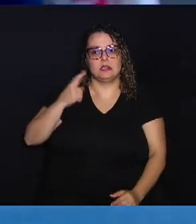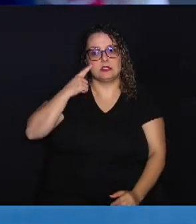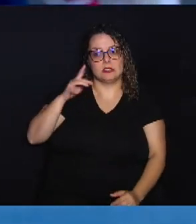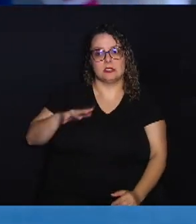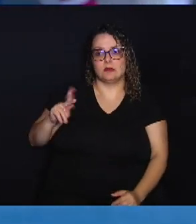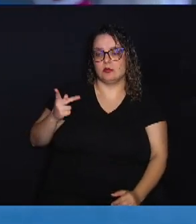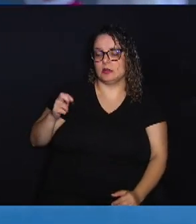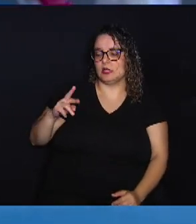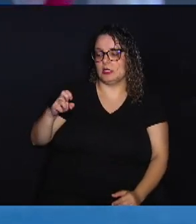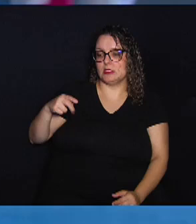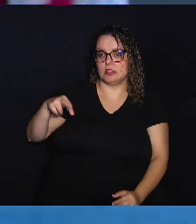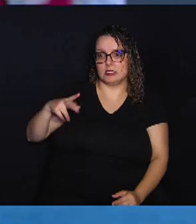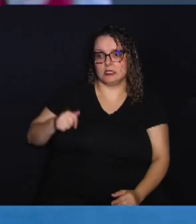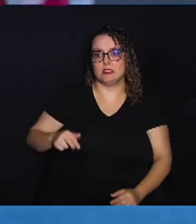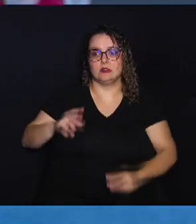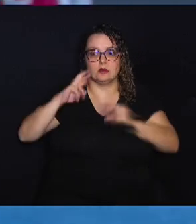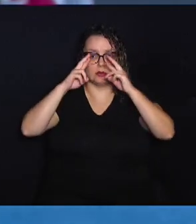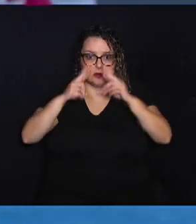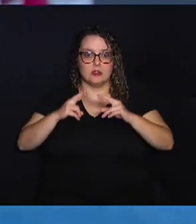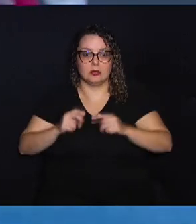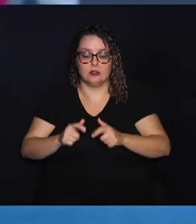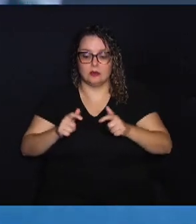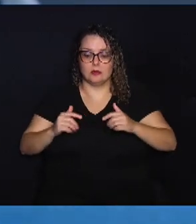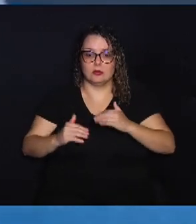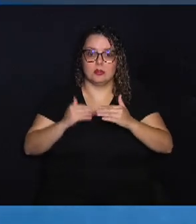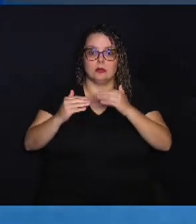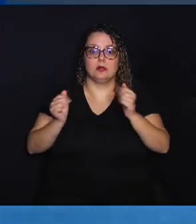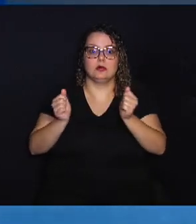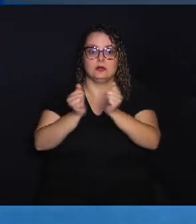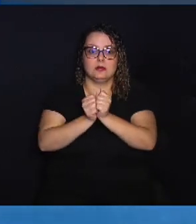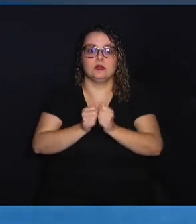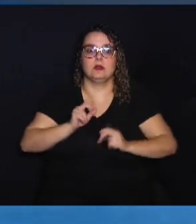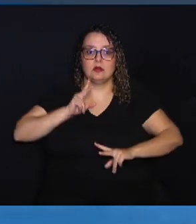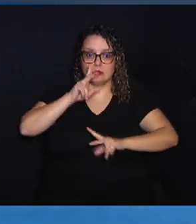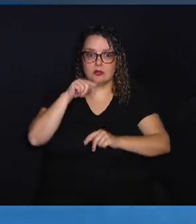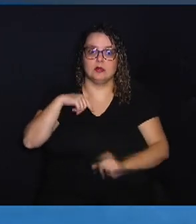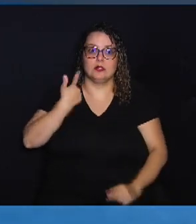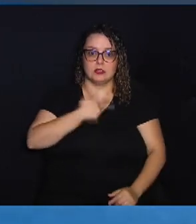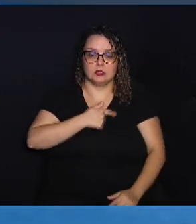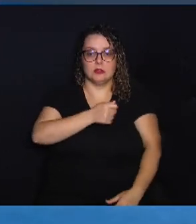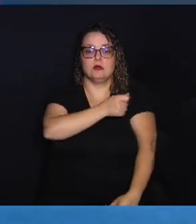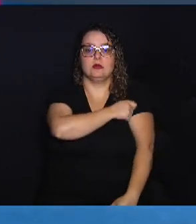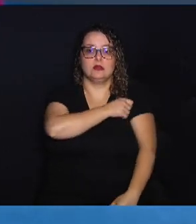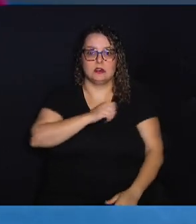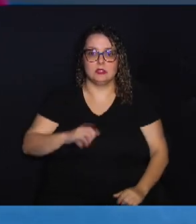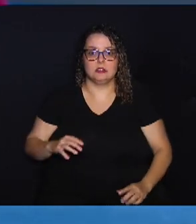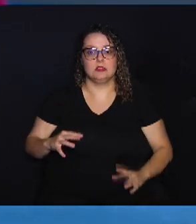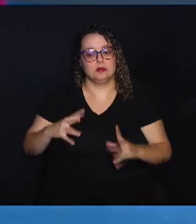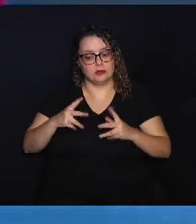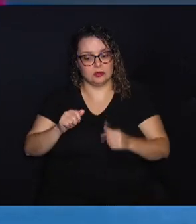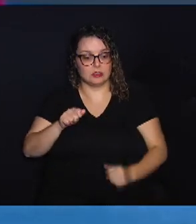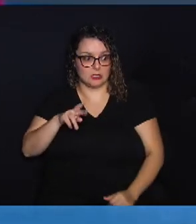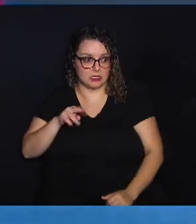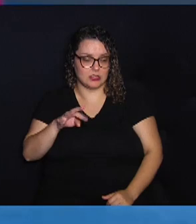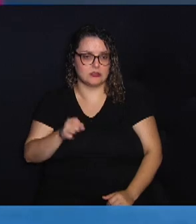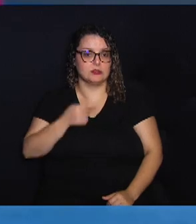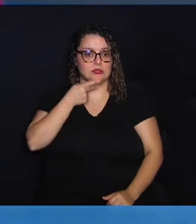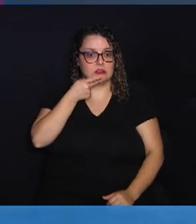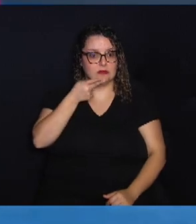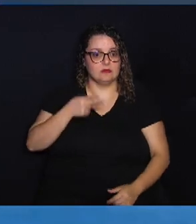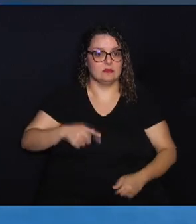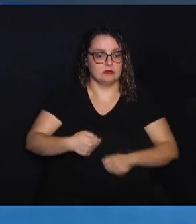do respeito, do crescimento mútuo é muito forte nas nossas aulas e na arte marcial como um todo. Você falando das faixas, né? Como